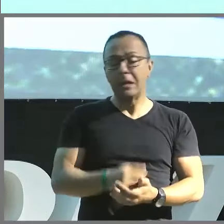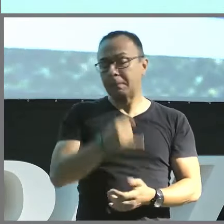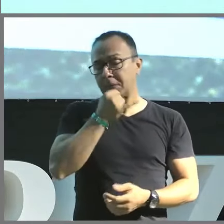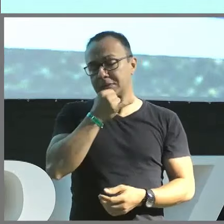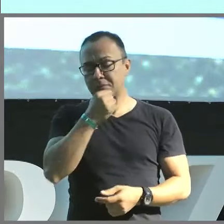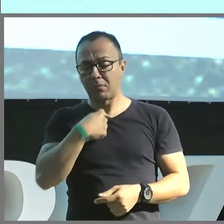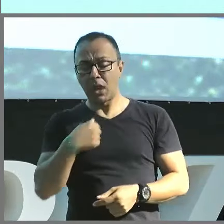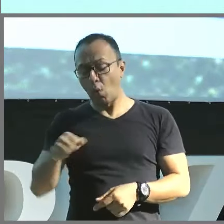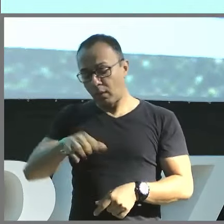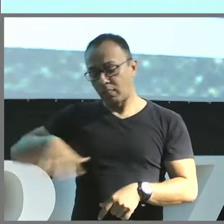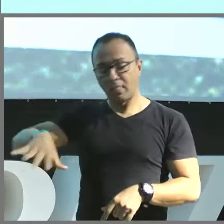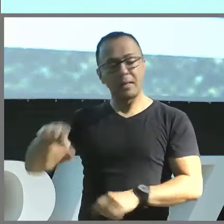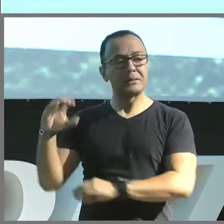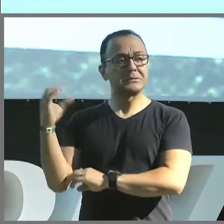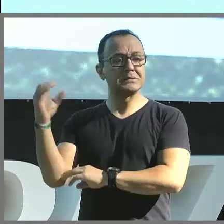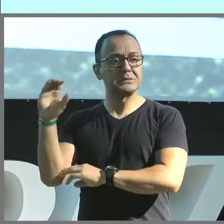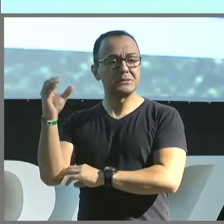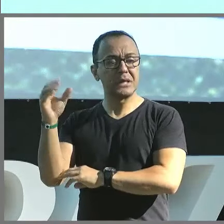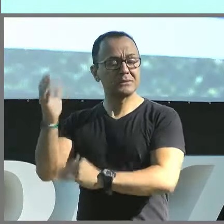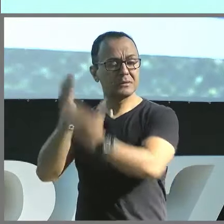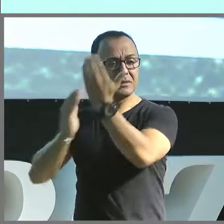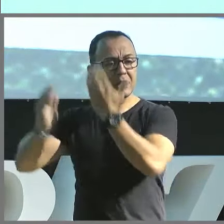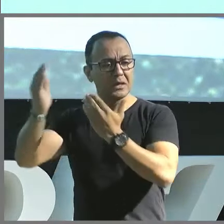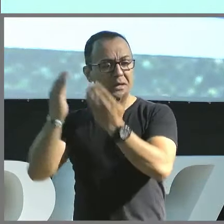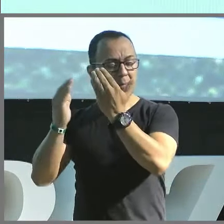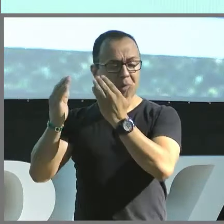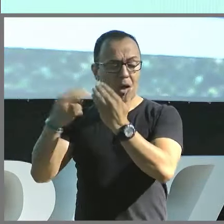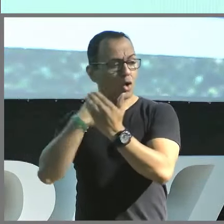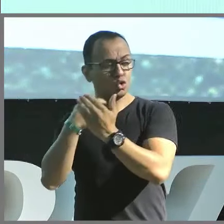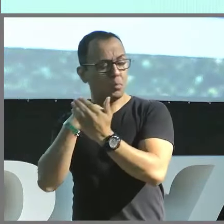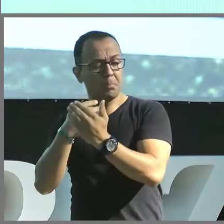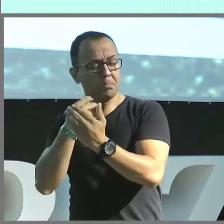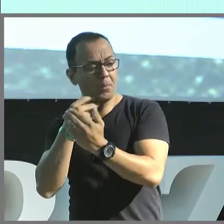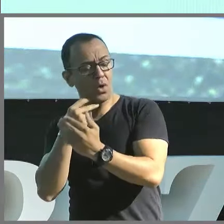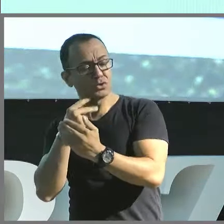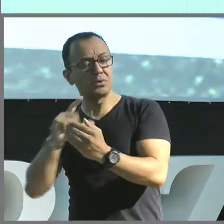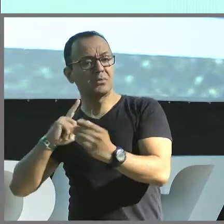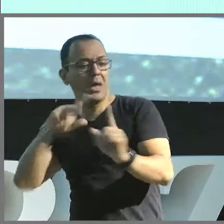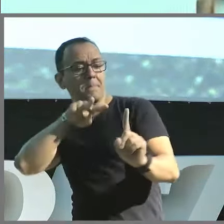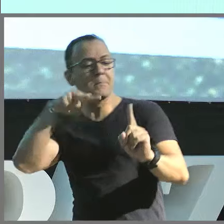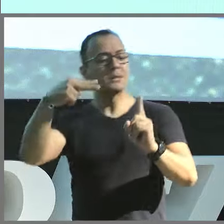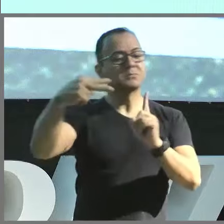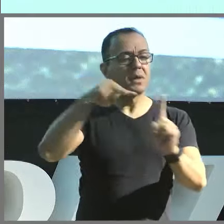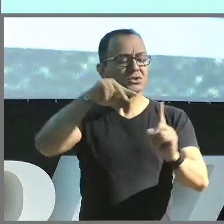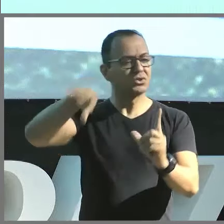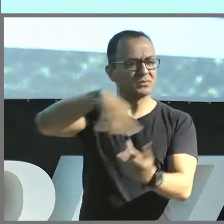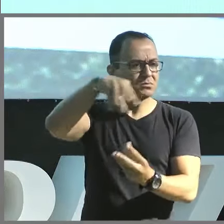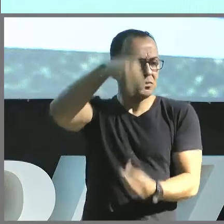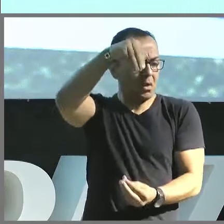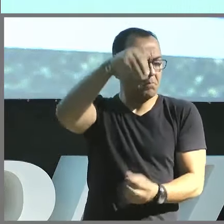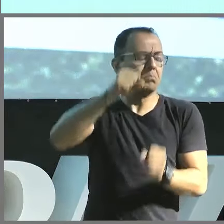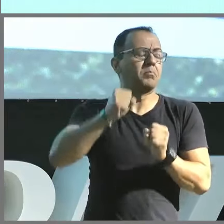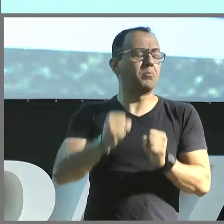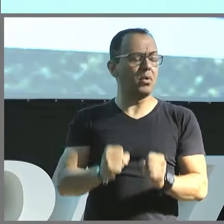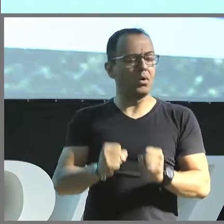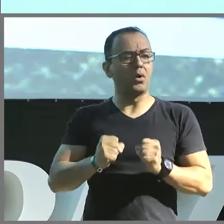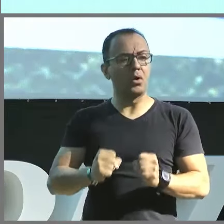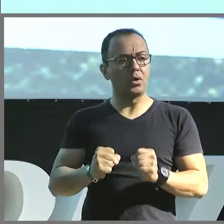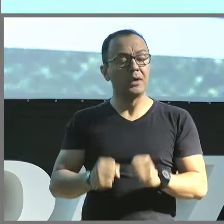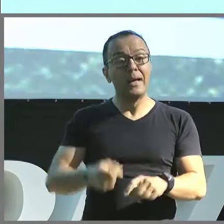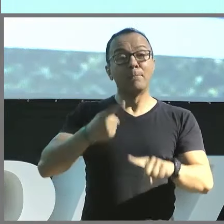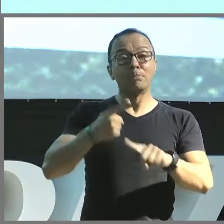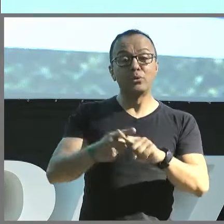ciência acadêmica, psicoterapêutica, que eu não poderia incluir um espírito que veio espontaneamente, trazido pelos